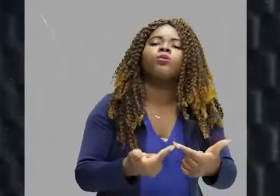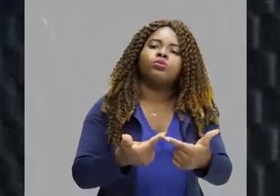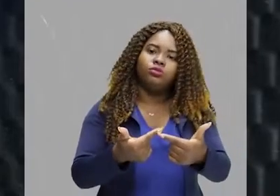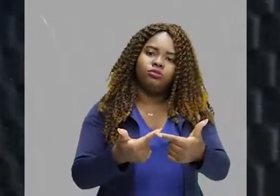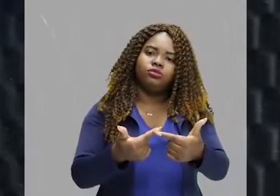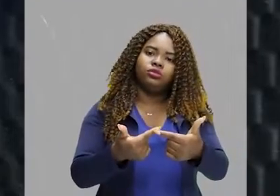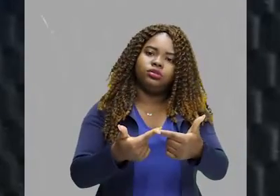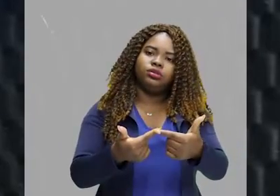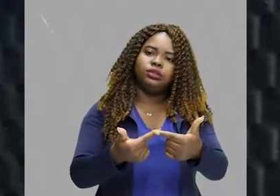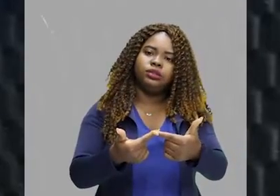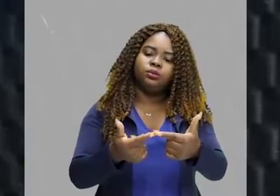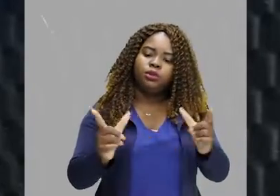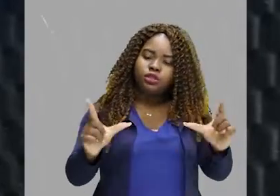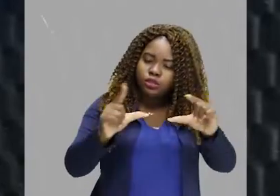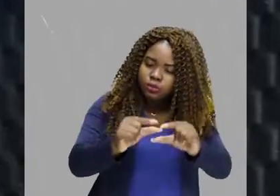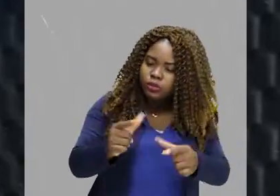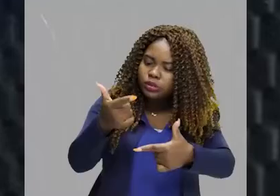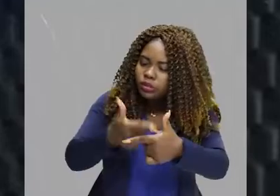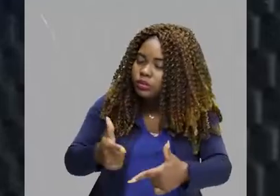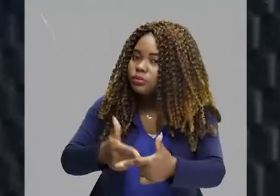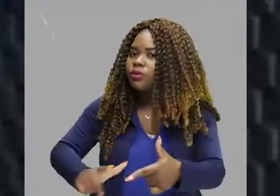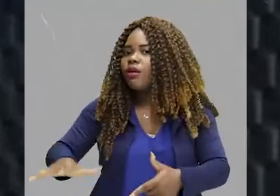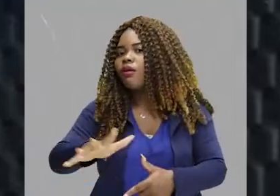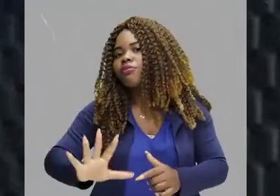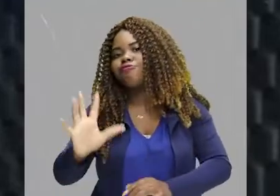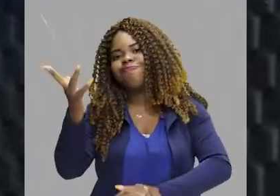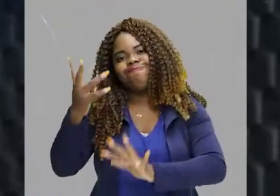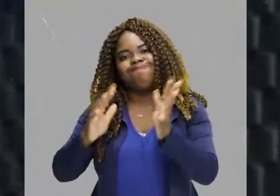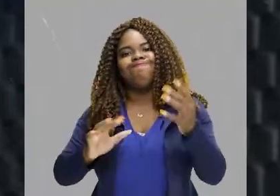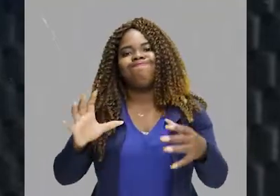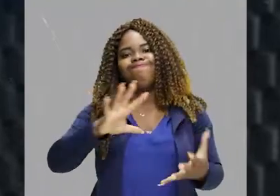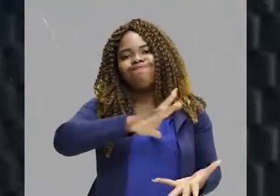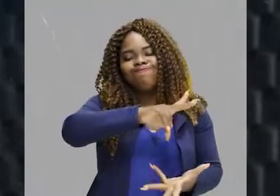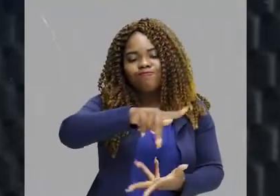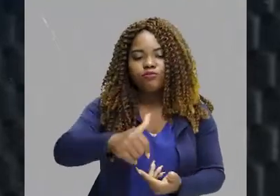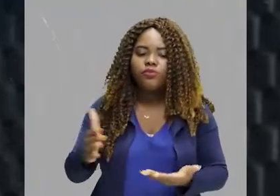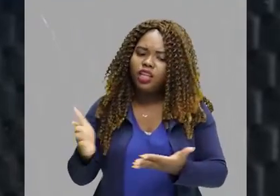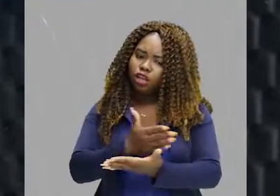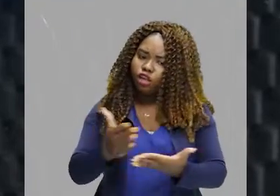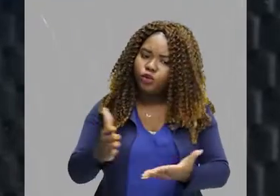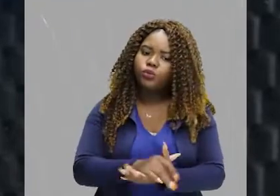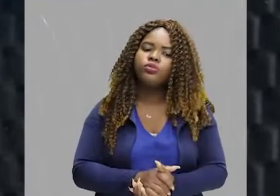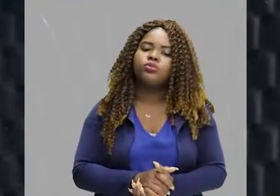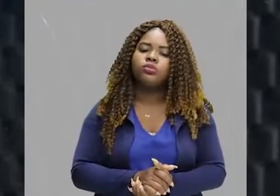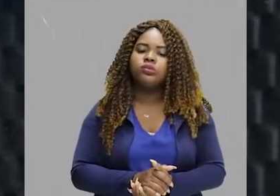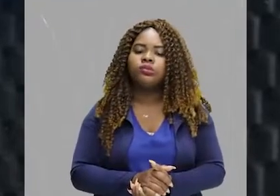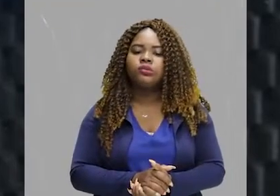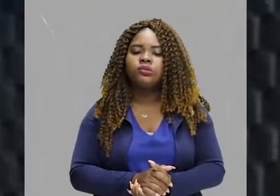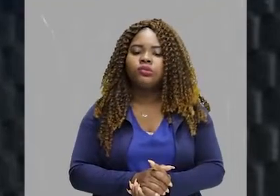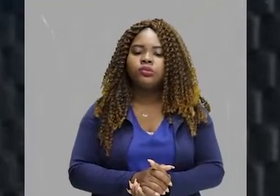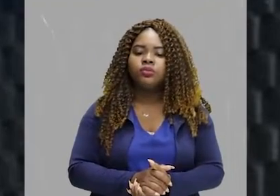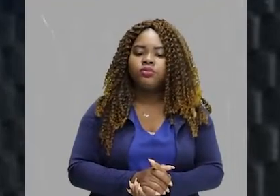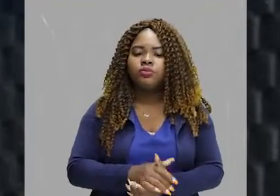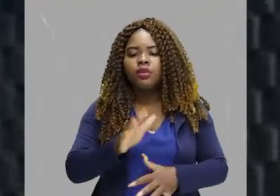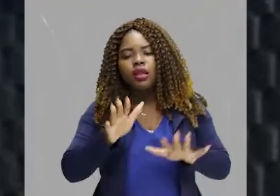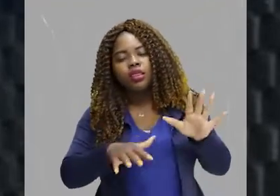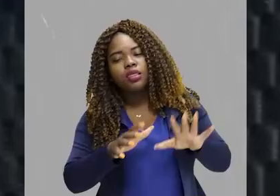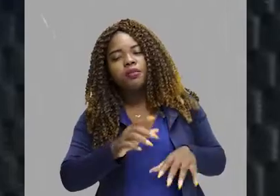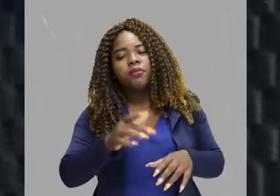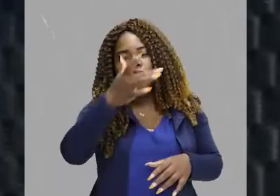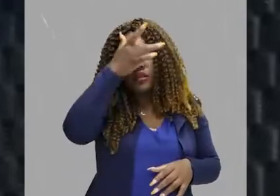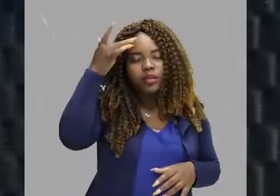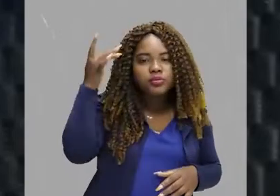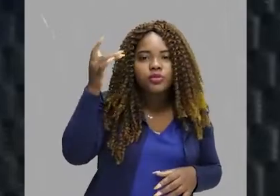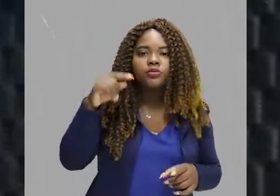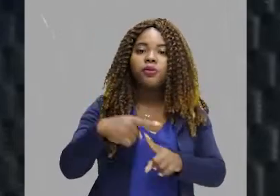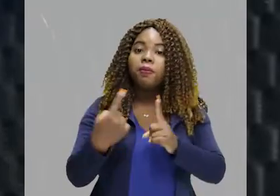impacto socioambiental que é tão grave e tão drástico no mundo, beleza? Algumas coisas aqui ainda dependem de outras pessoas, mas muitas delas dependem só de